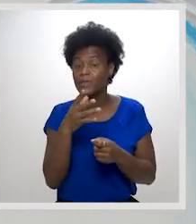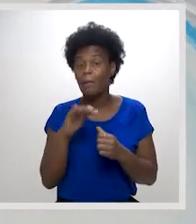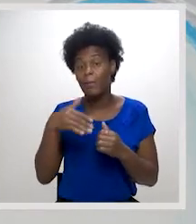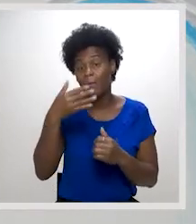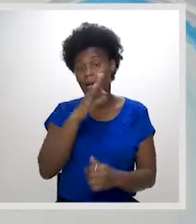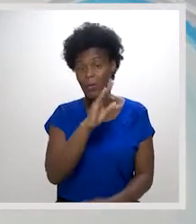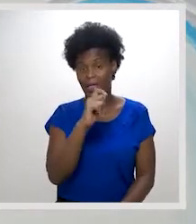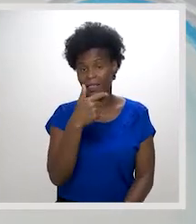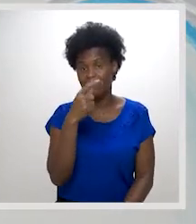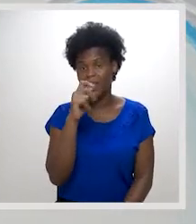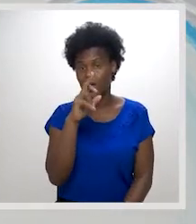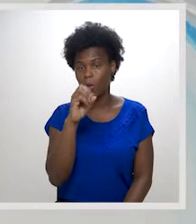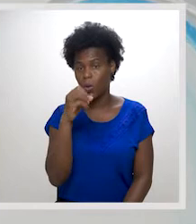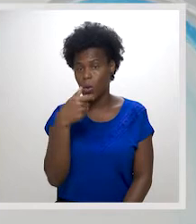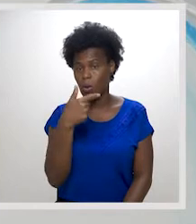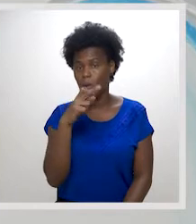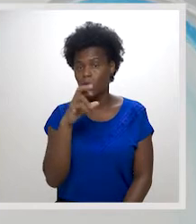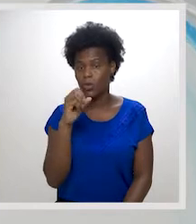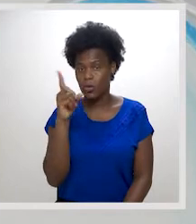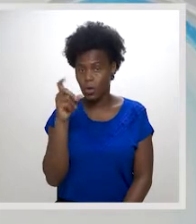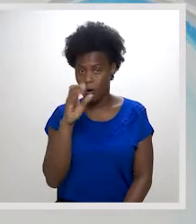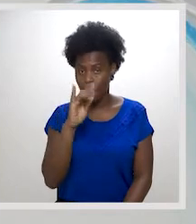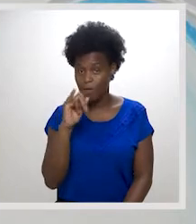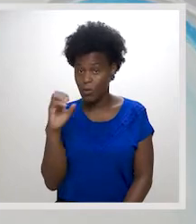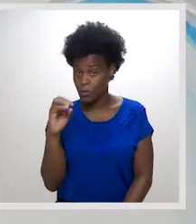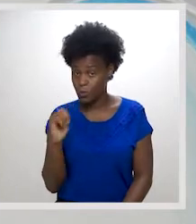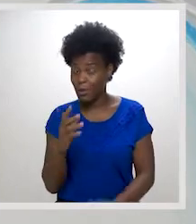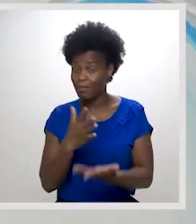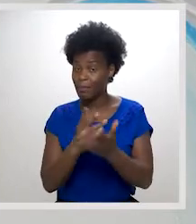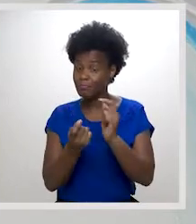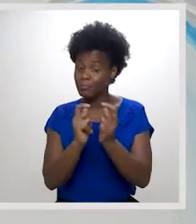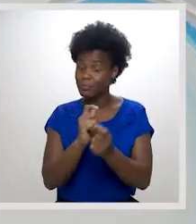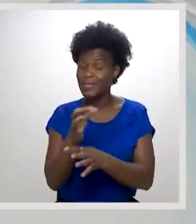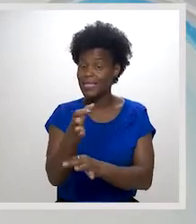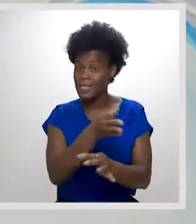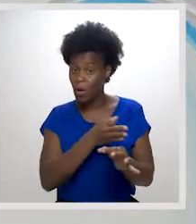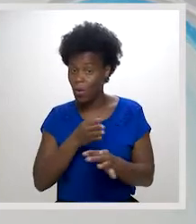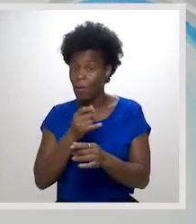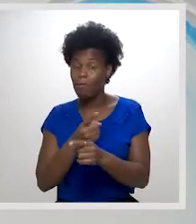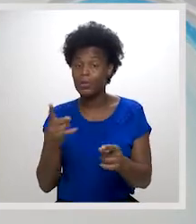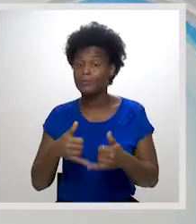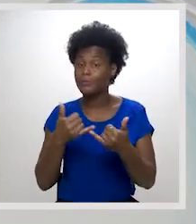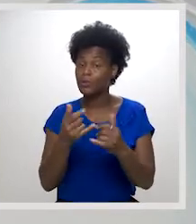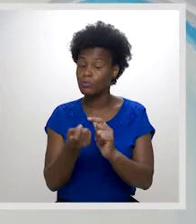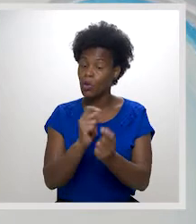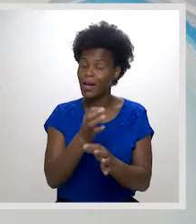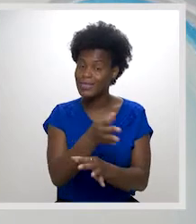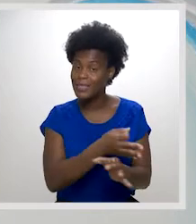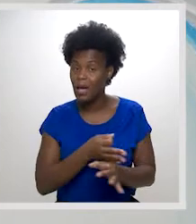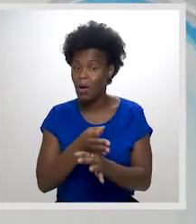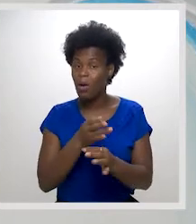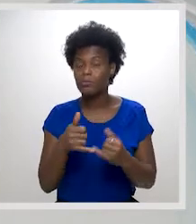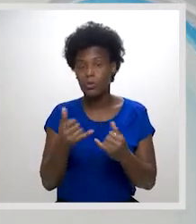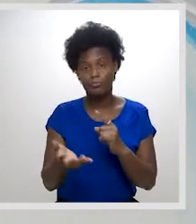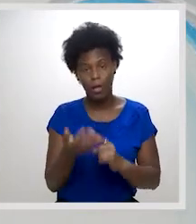primeiros heterotróficos, até se transformarem em célula propriamente dita. Porque depois que transformarem em